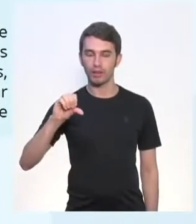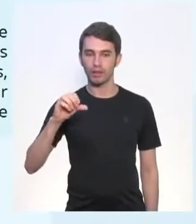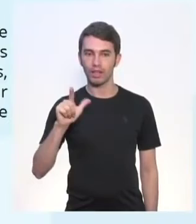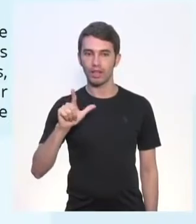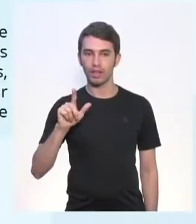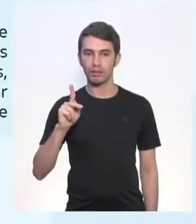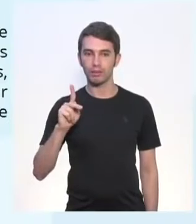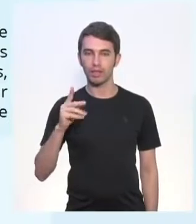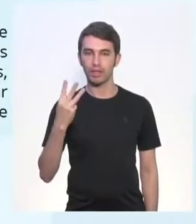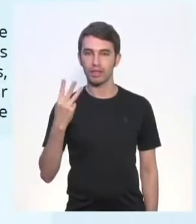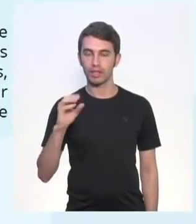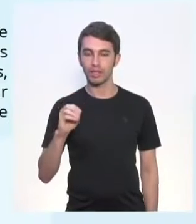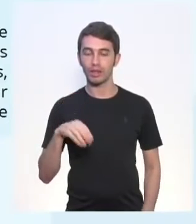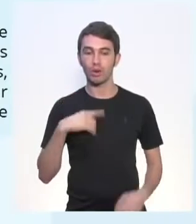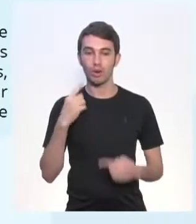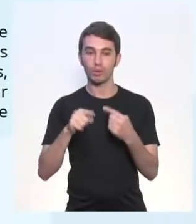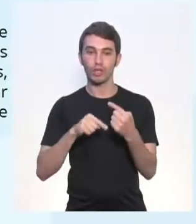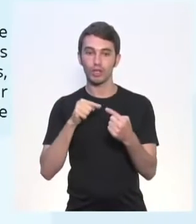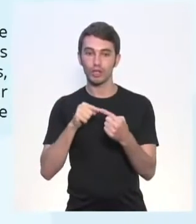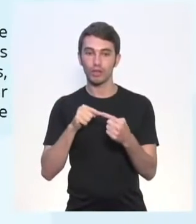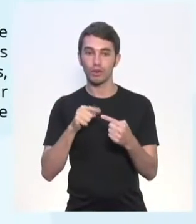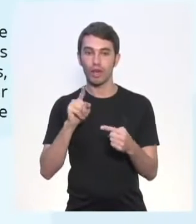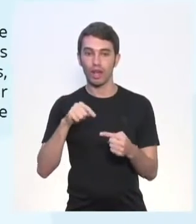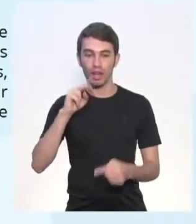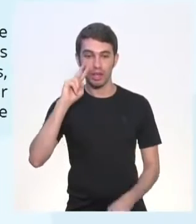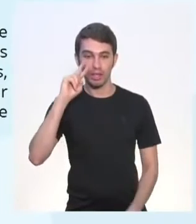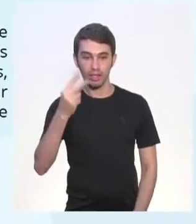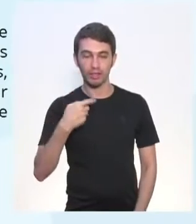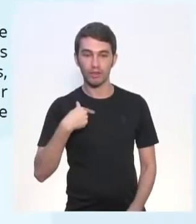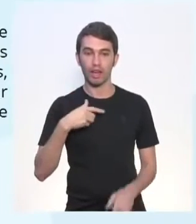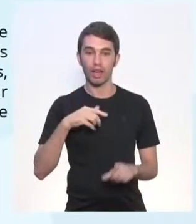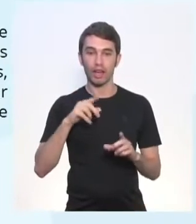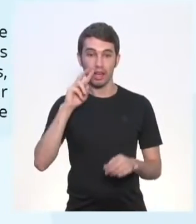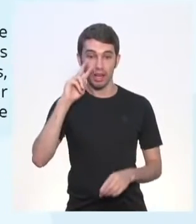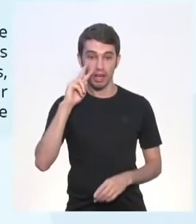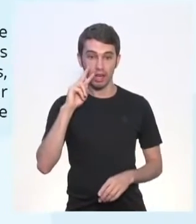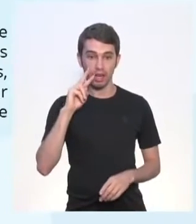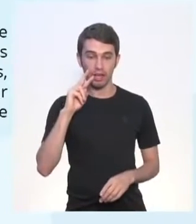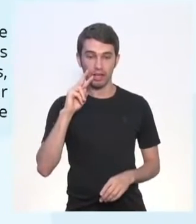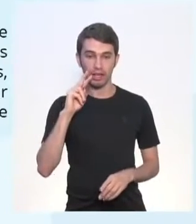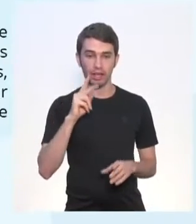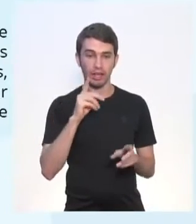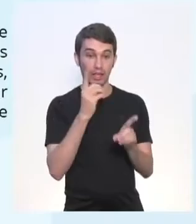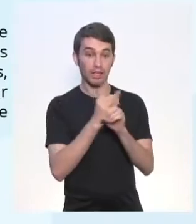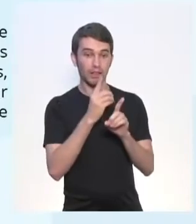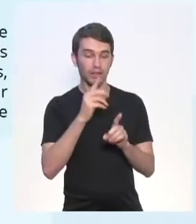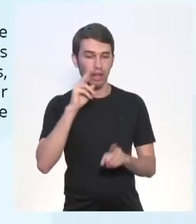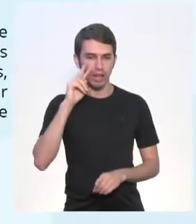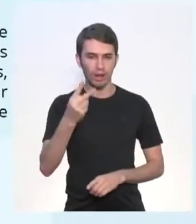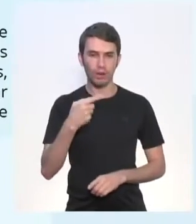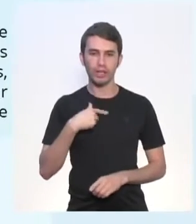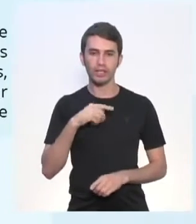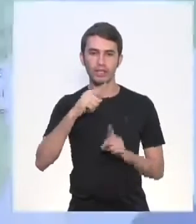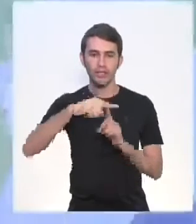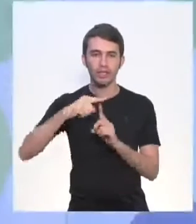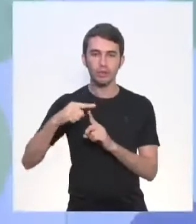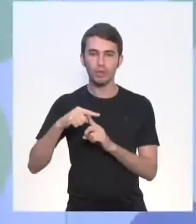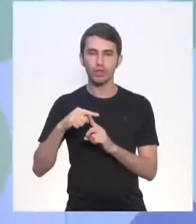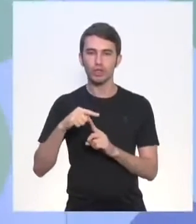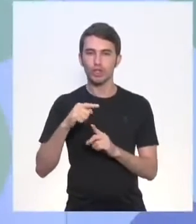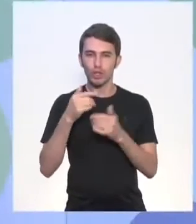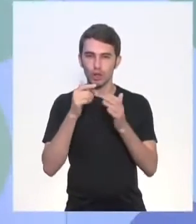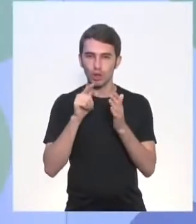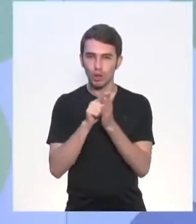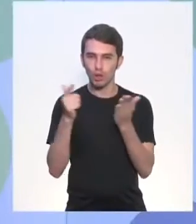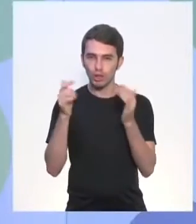EF69LP30. O objetivo da nossa aula é identificar e reconhecer tipos de notícias falsas. Mauro? Olá,